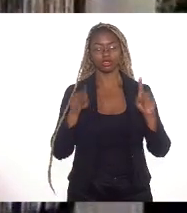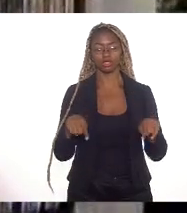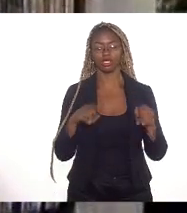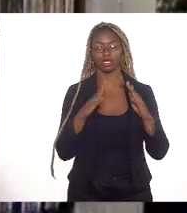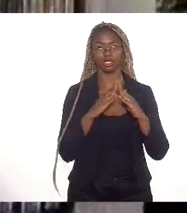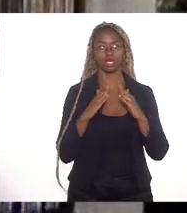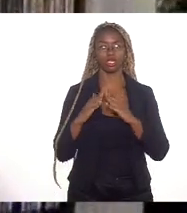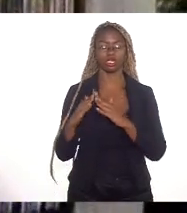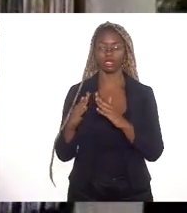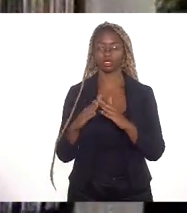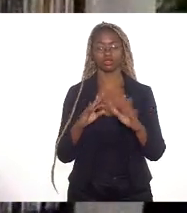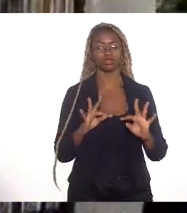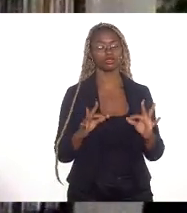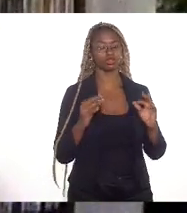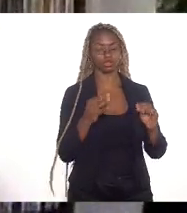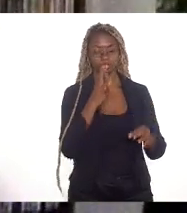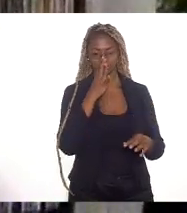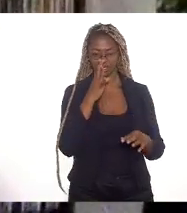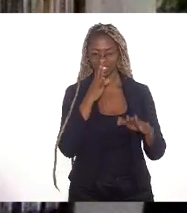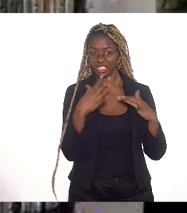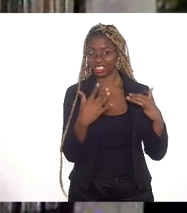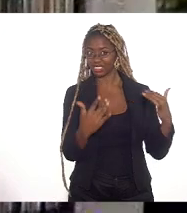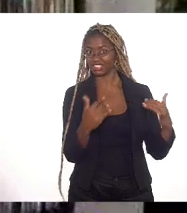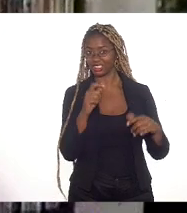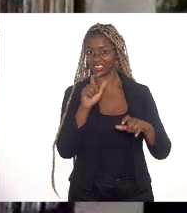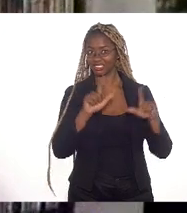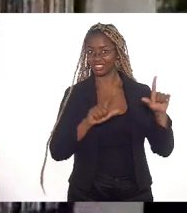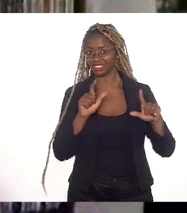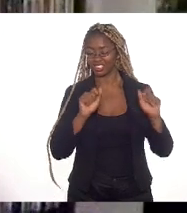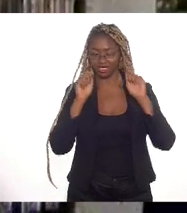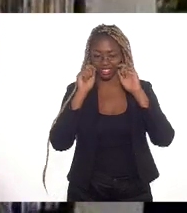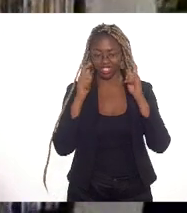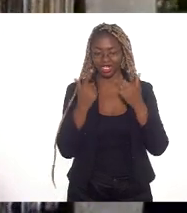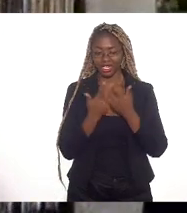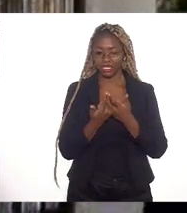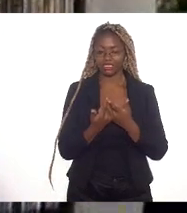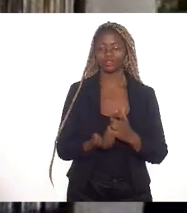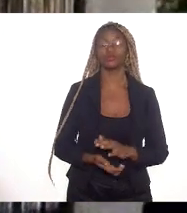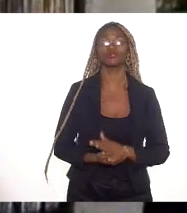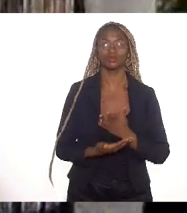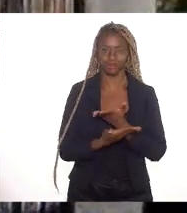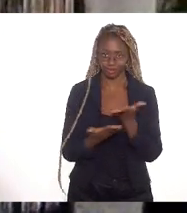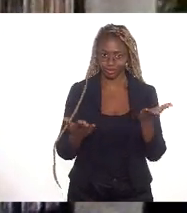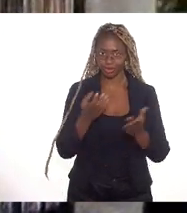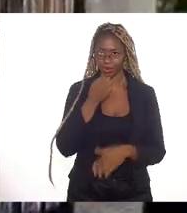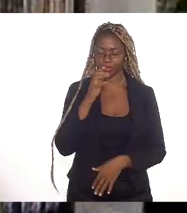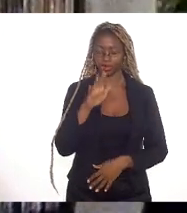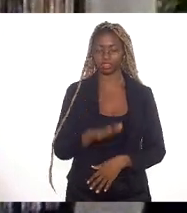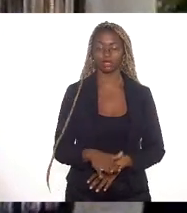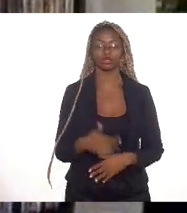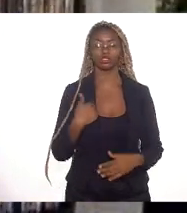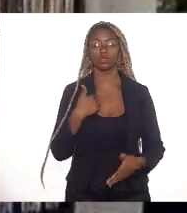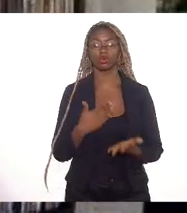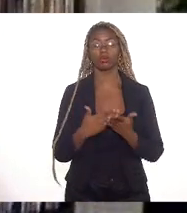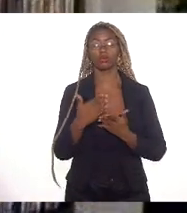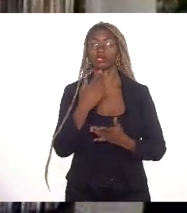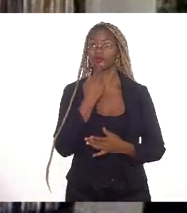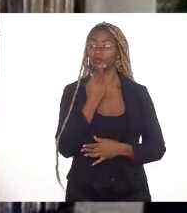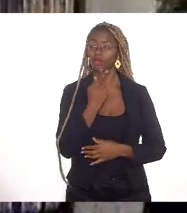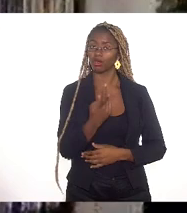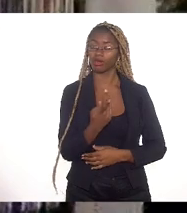aqueles que nos assistem pela TV Alege, aqueles que nos acompanham pelas redes sociais. Eu quero começar